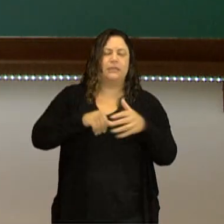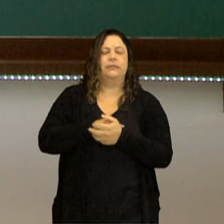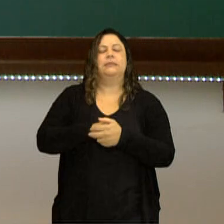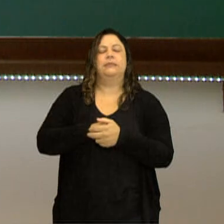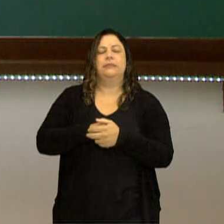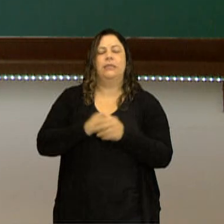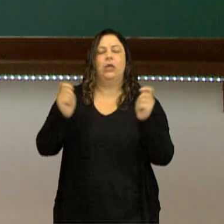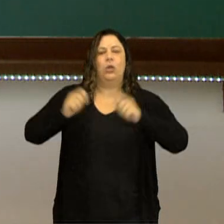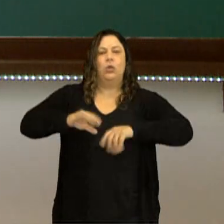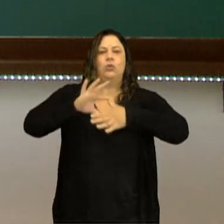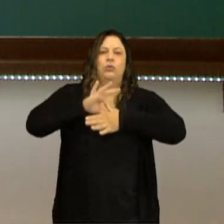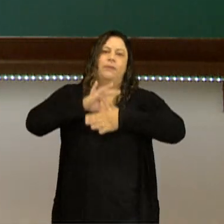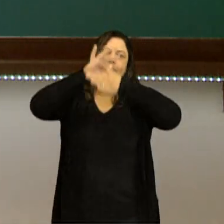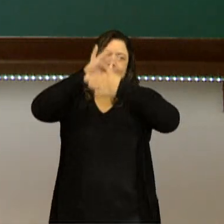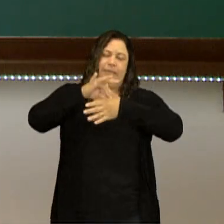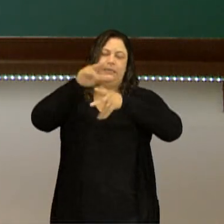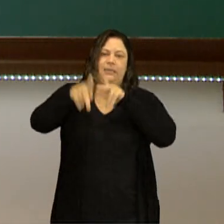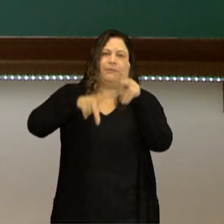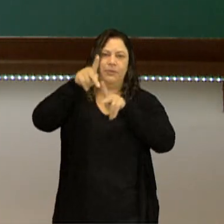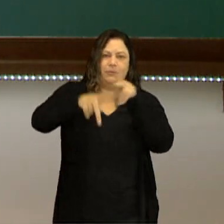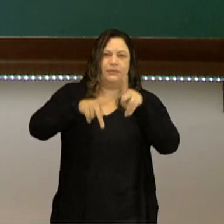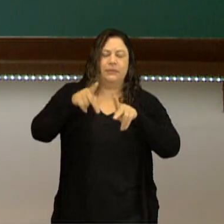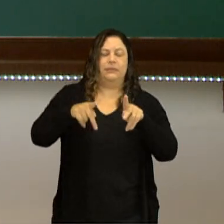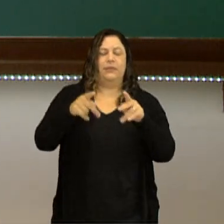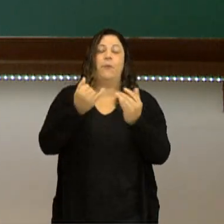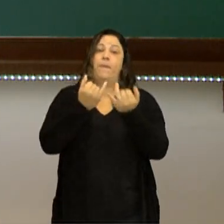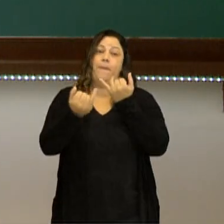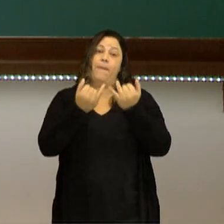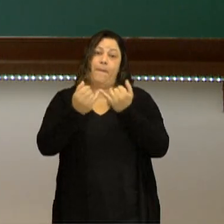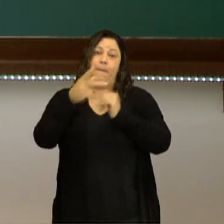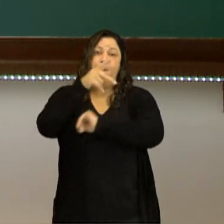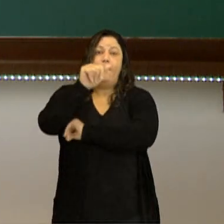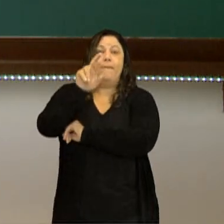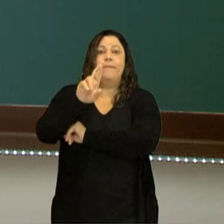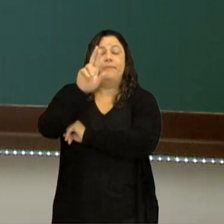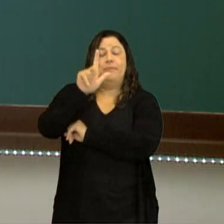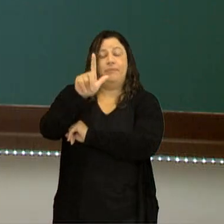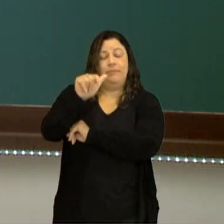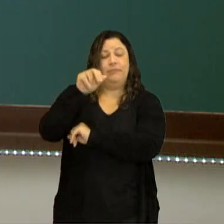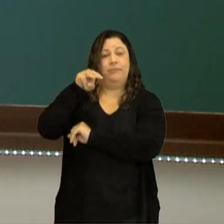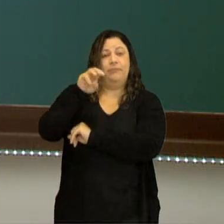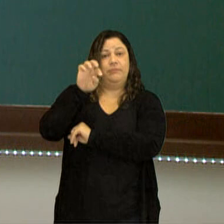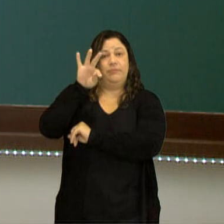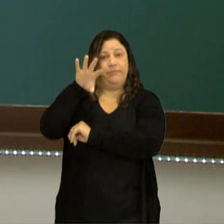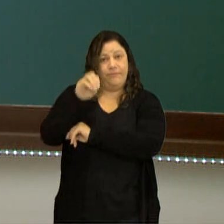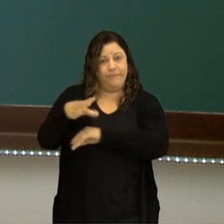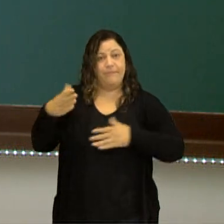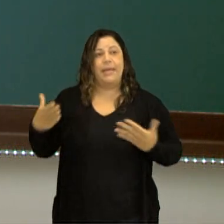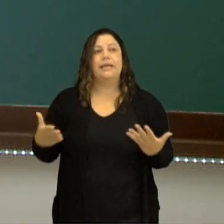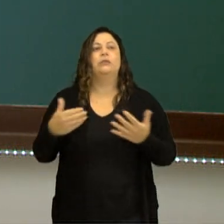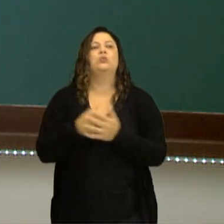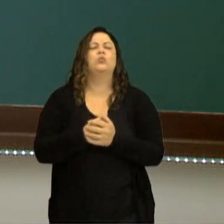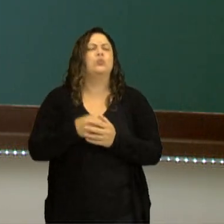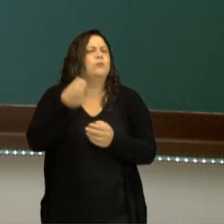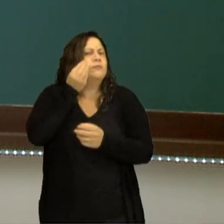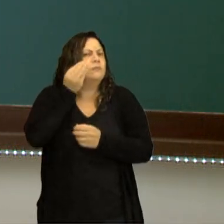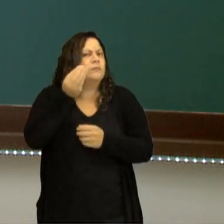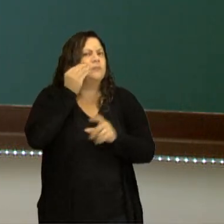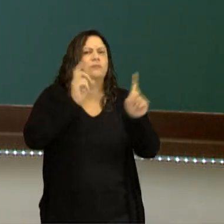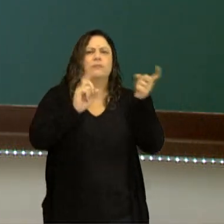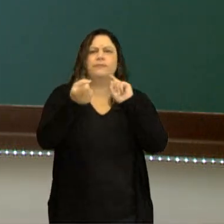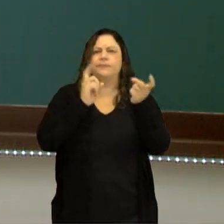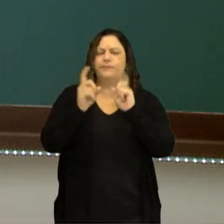espécie de parlamento que lá na Rússia vai ser chamado de Duma, e ele vai tentar, através dessa